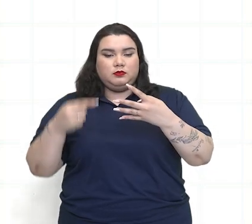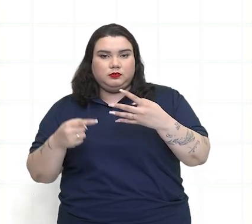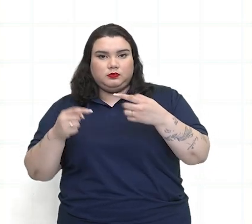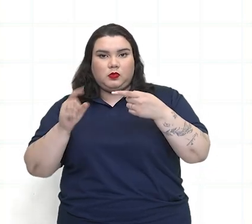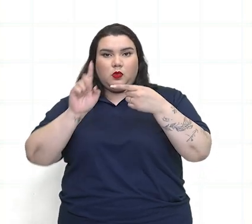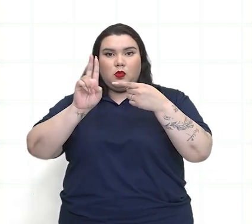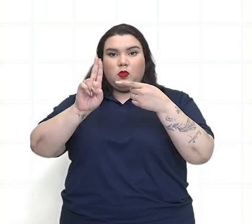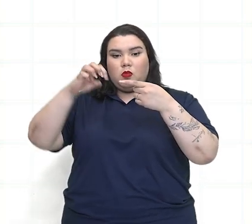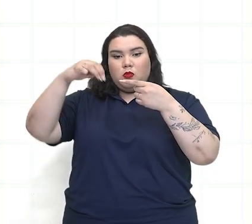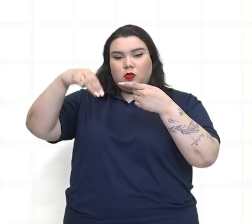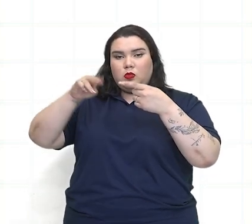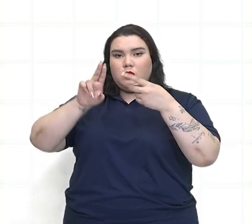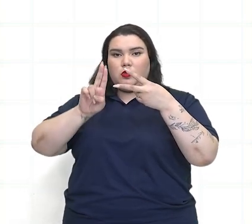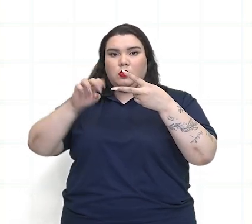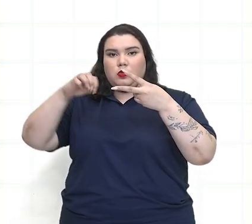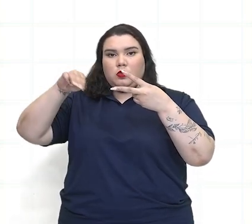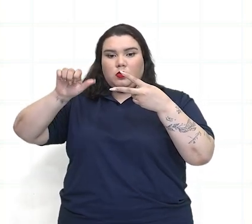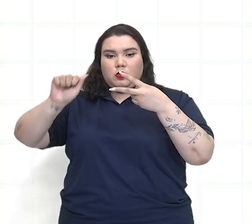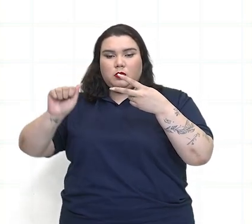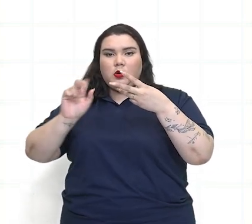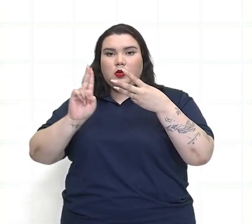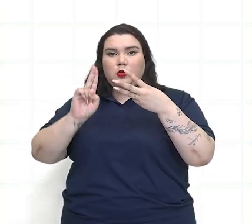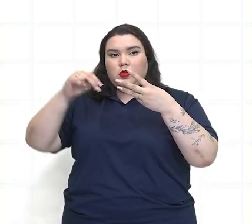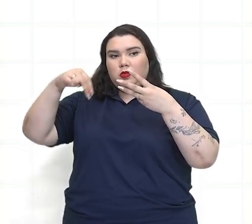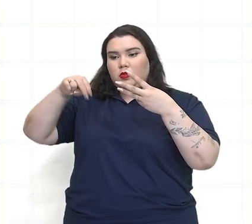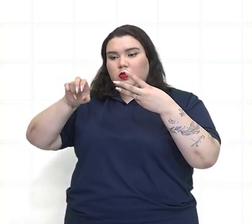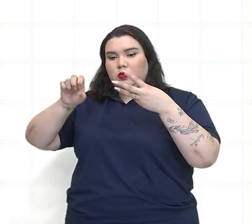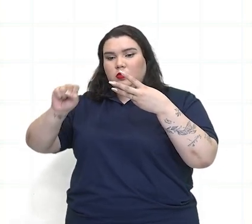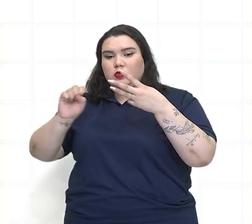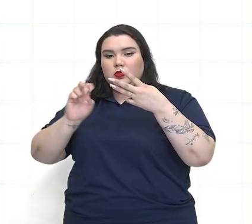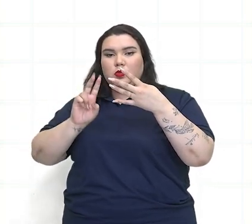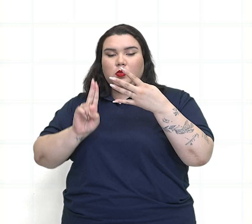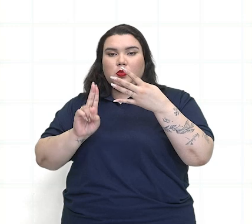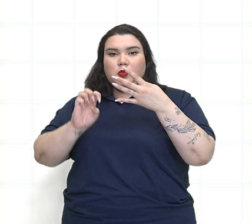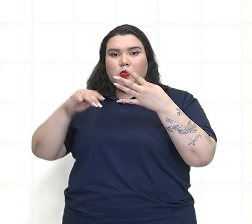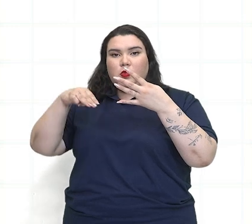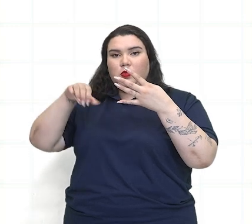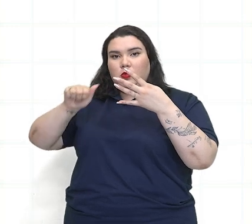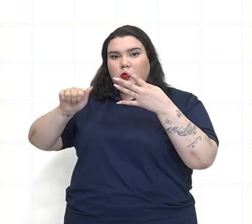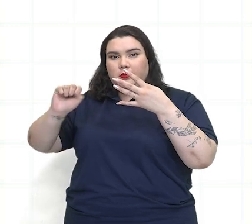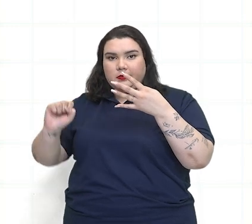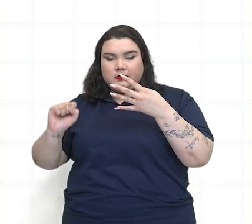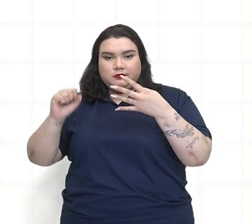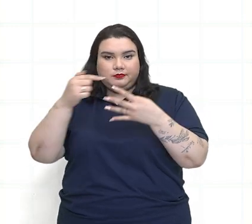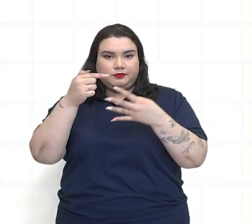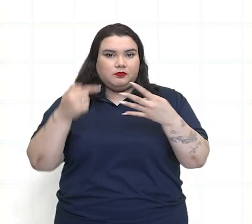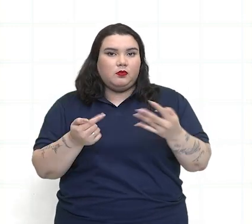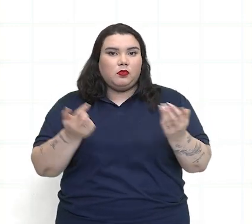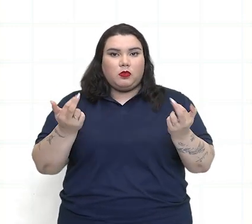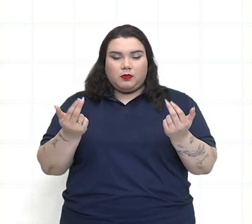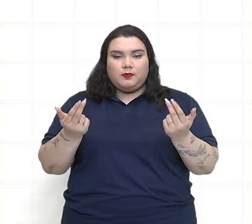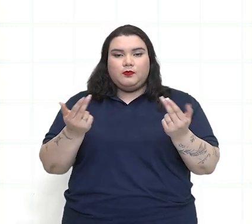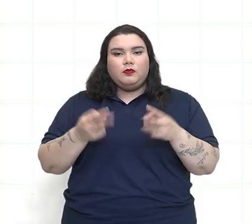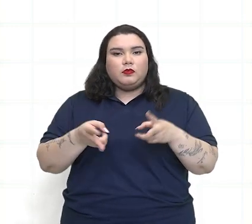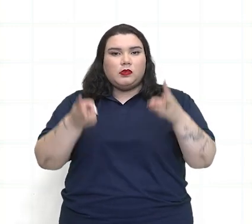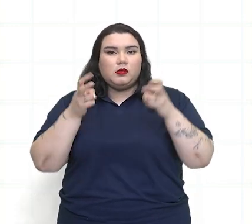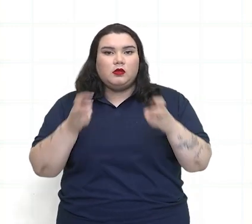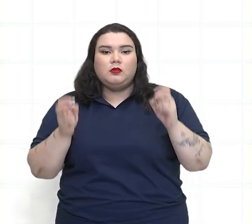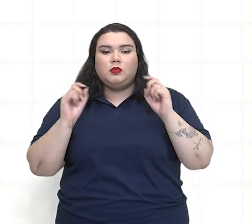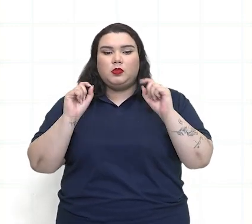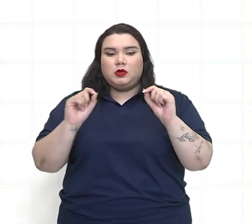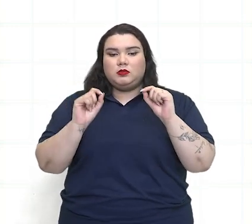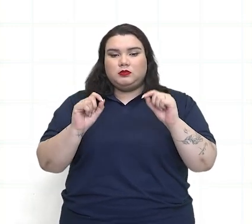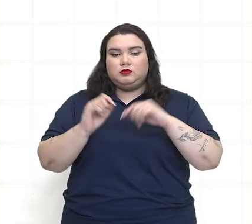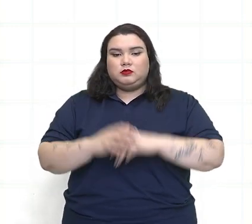palavrinhas: uma, uns, umas, certo? E você já observou aqui que